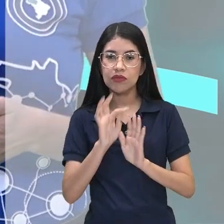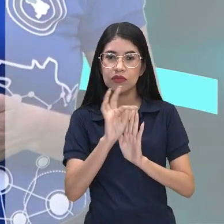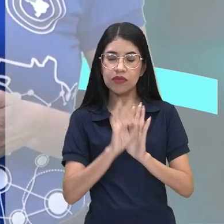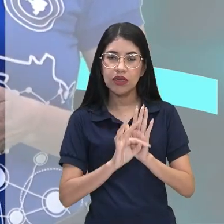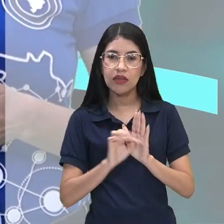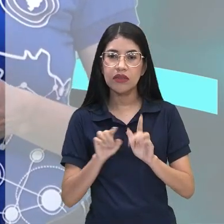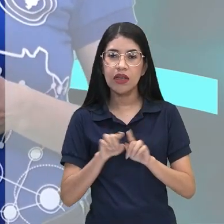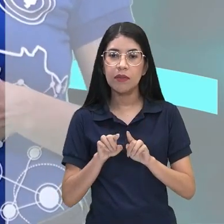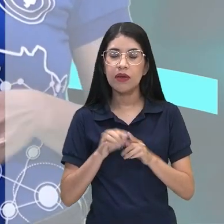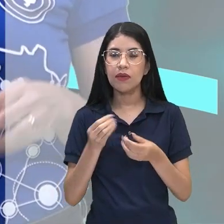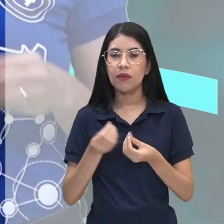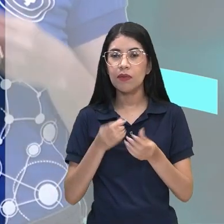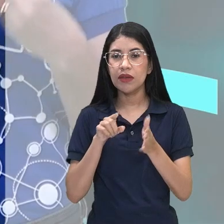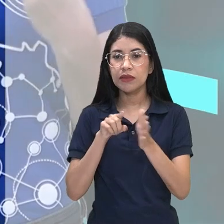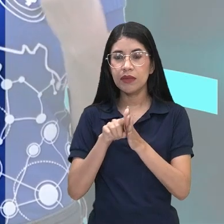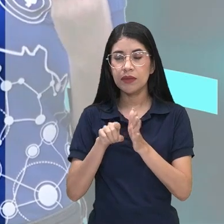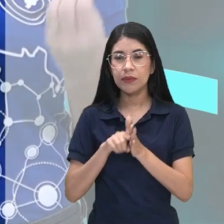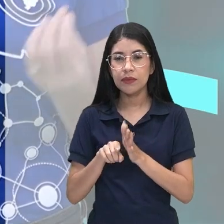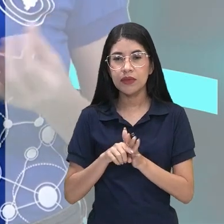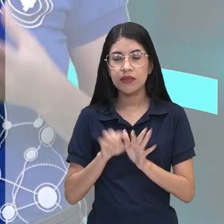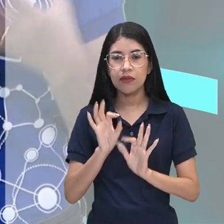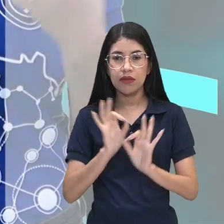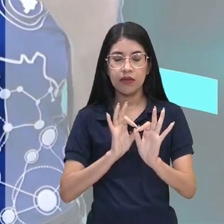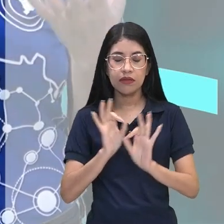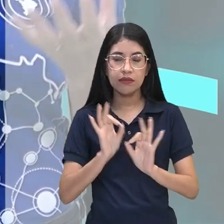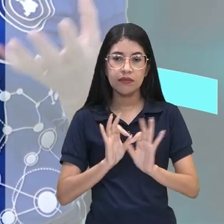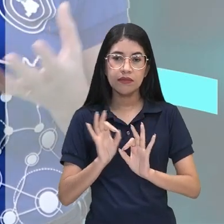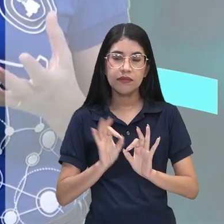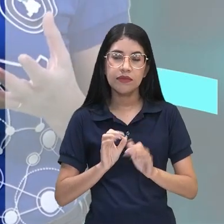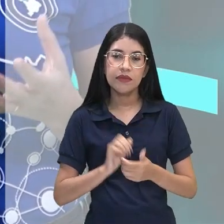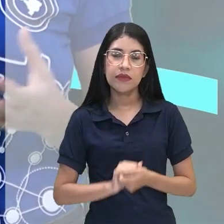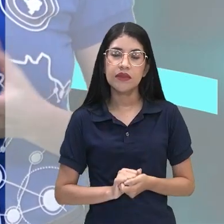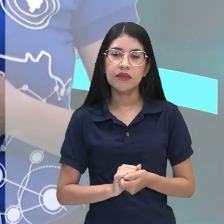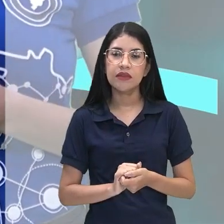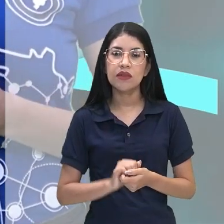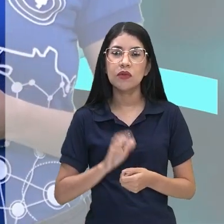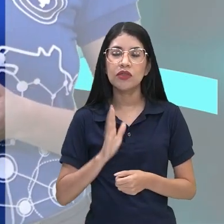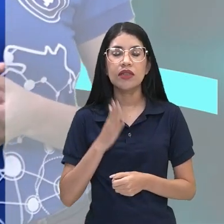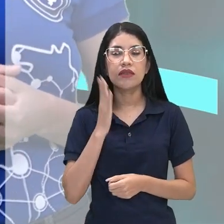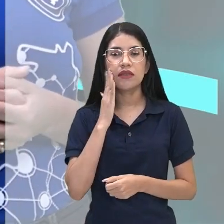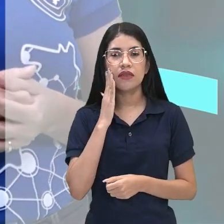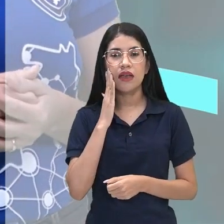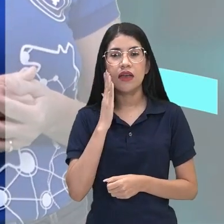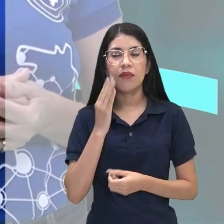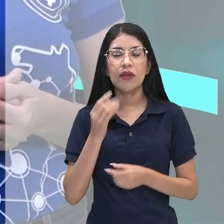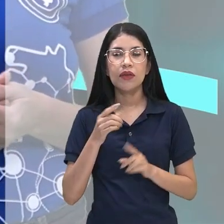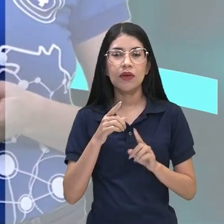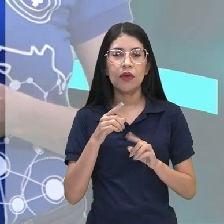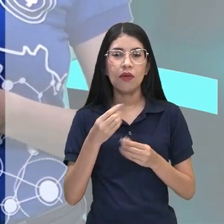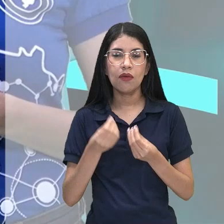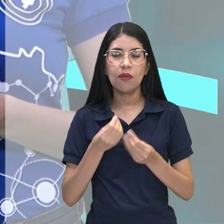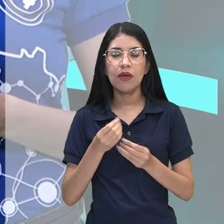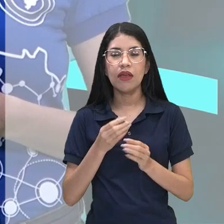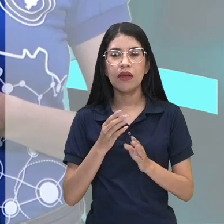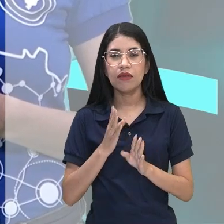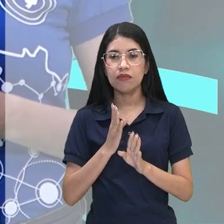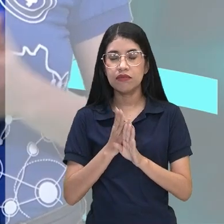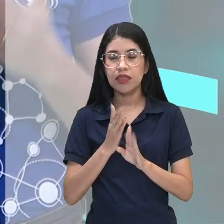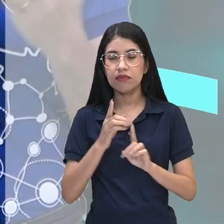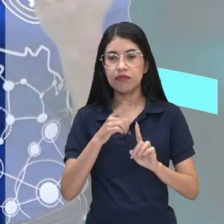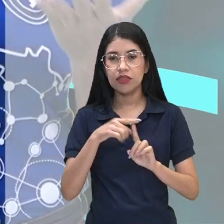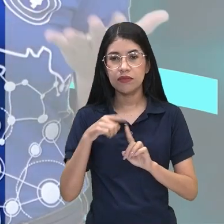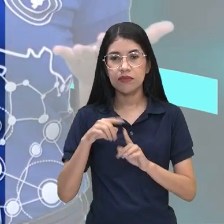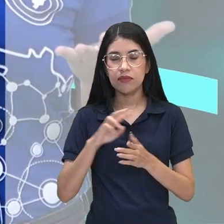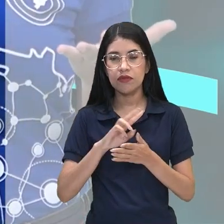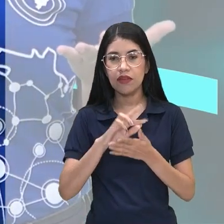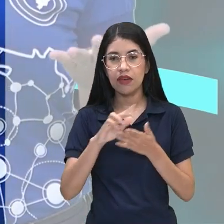vão pedir dali, né? Então, você já vai se acostumando com aquele tipo de prova, certo?